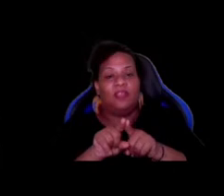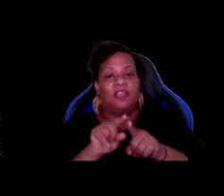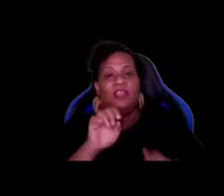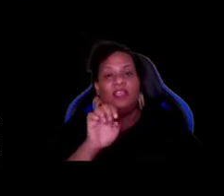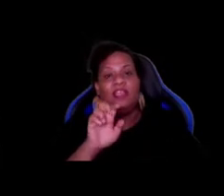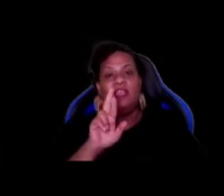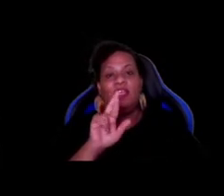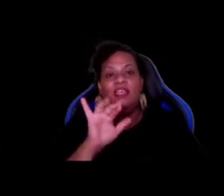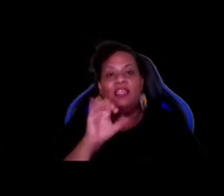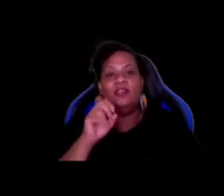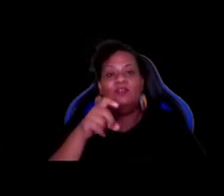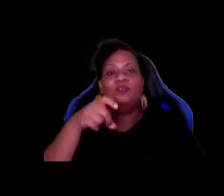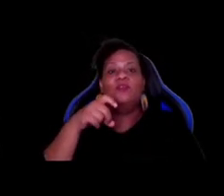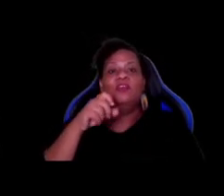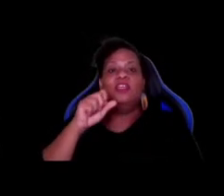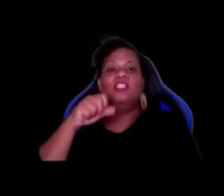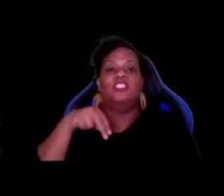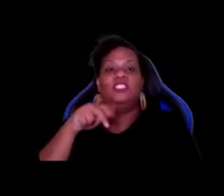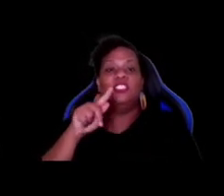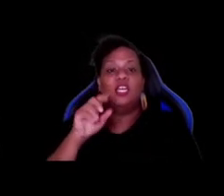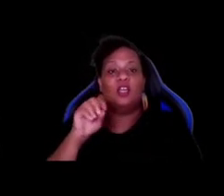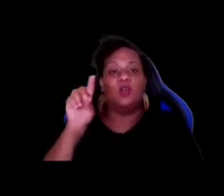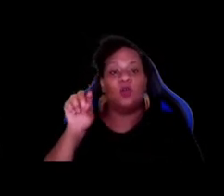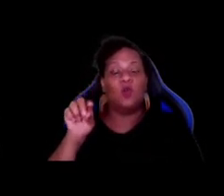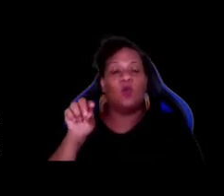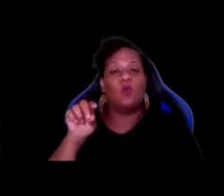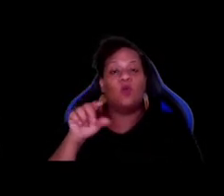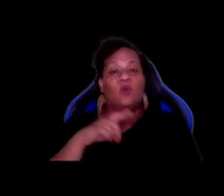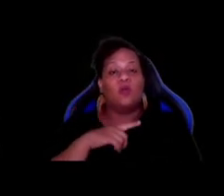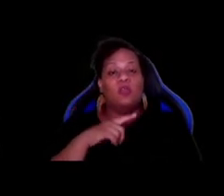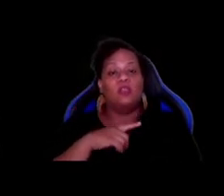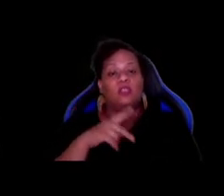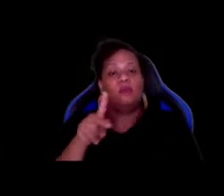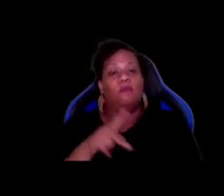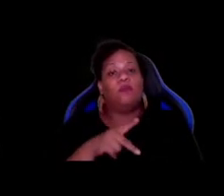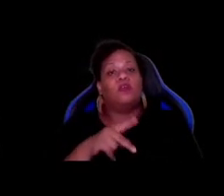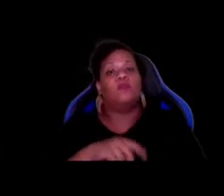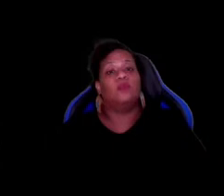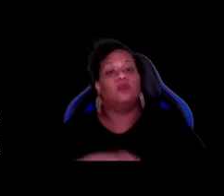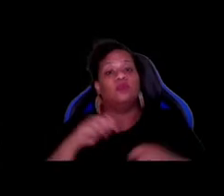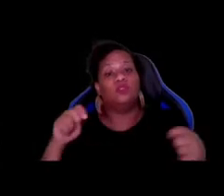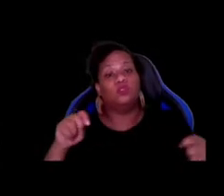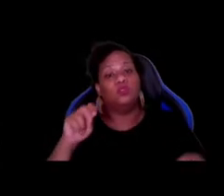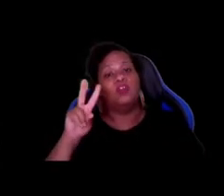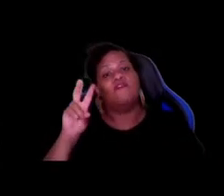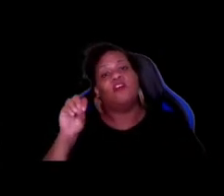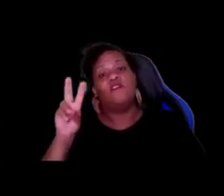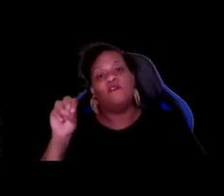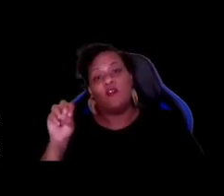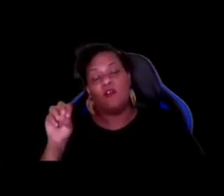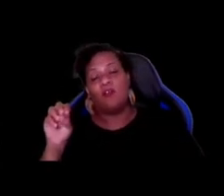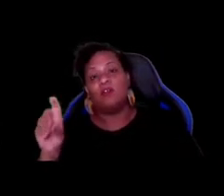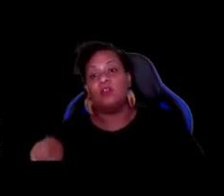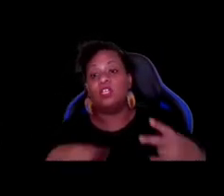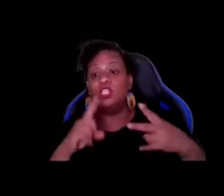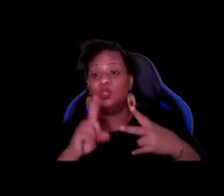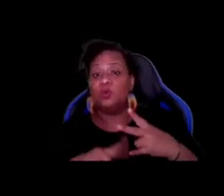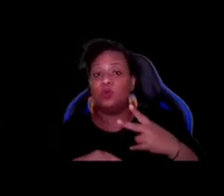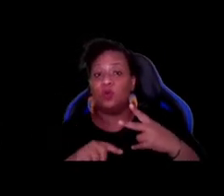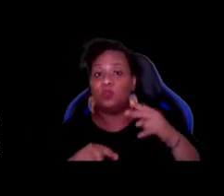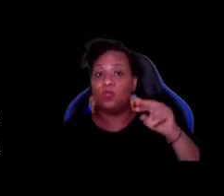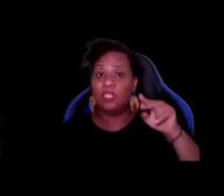de Xangô, e que era Axalgum da Oxum de vovô. E o outro irmão dele,